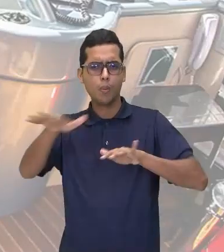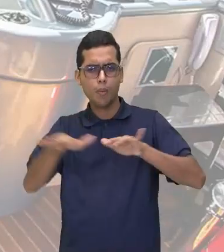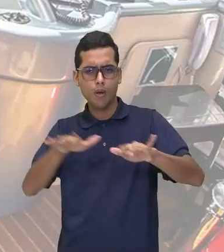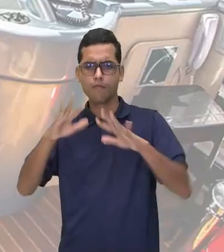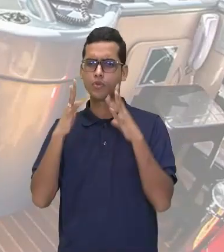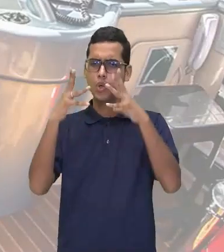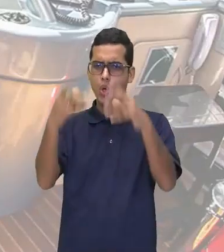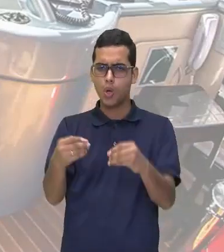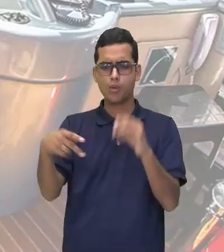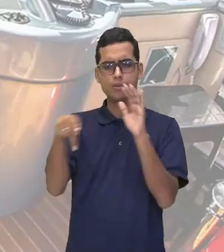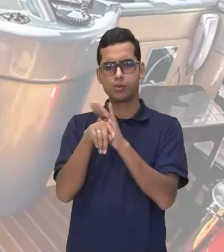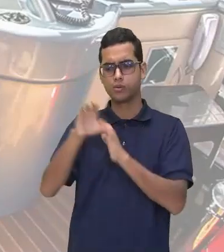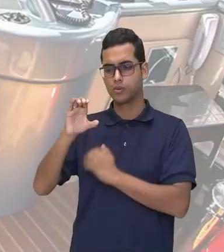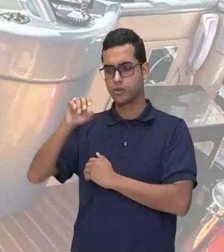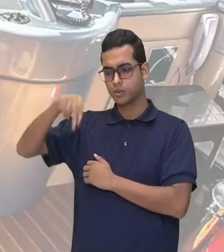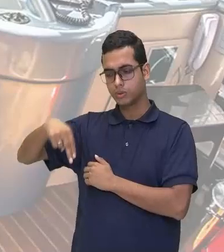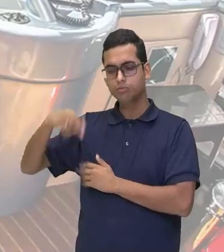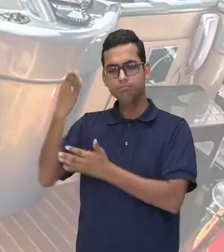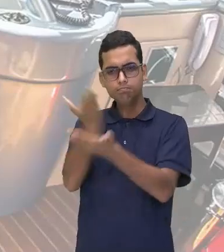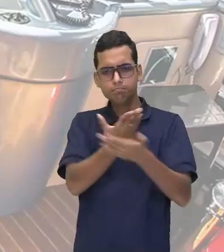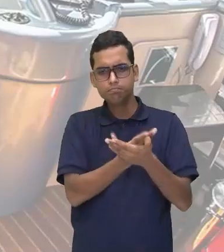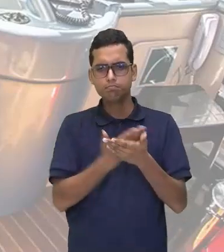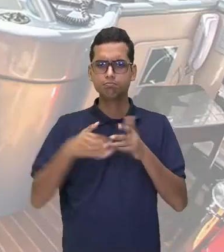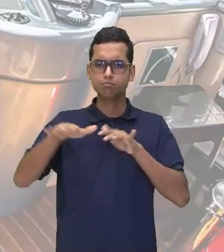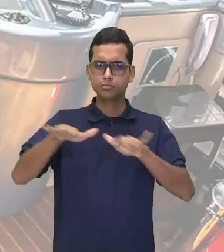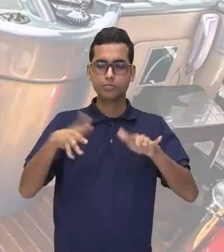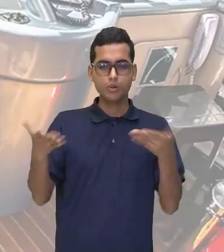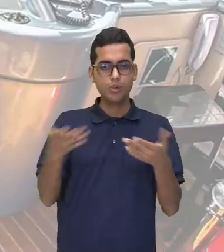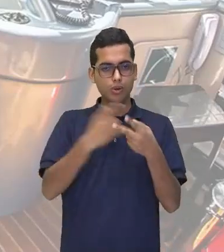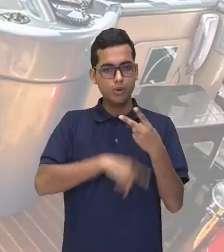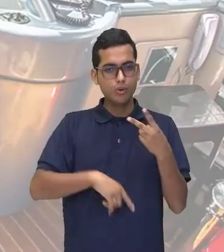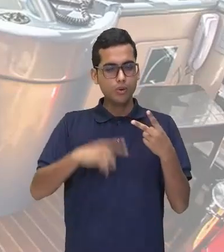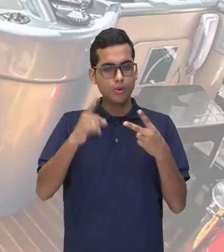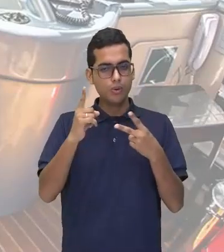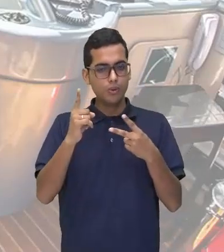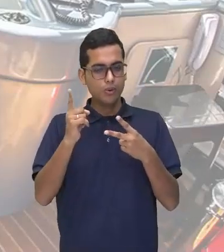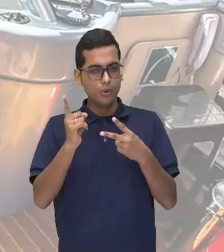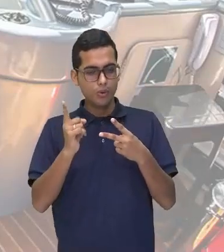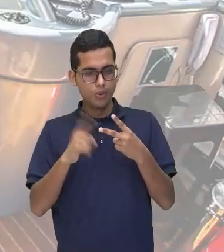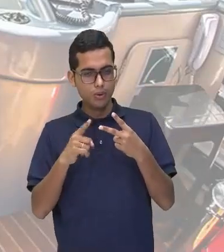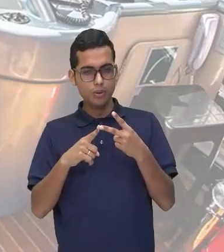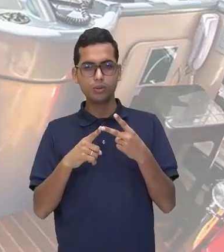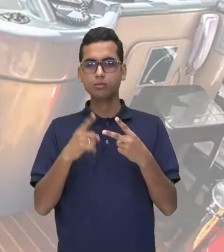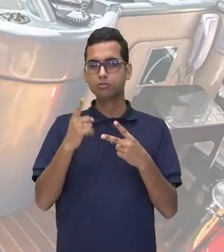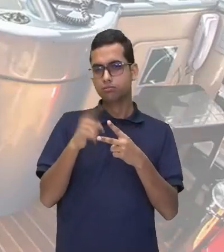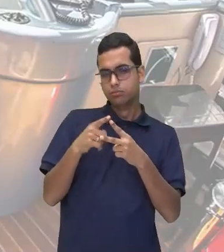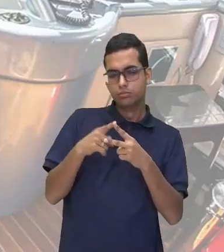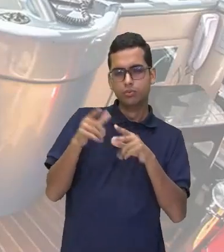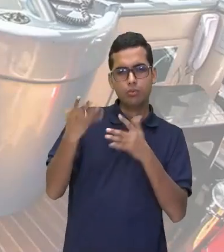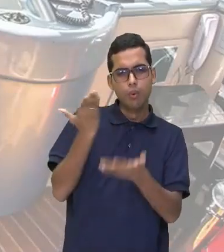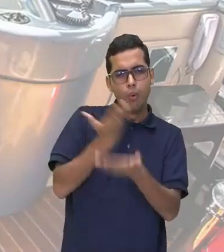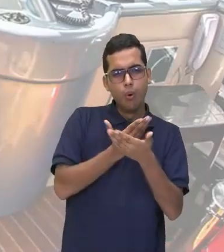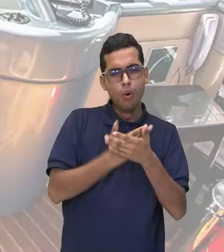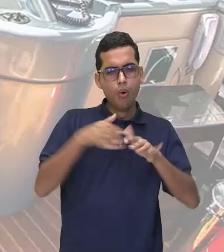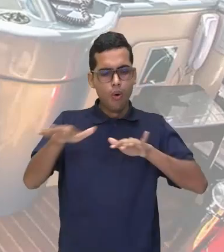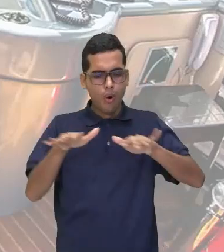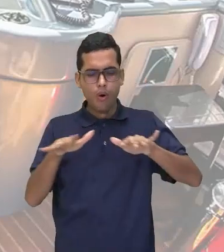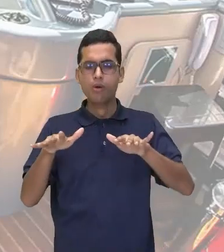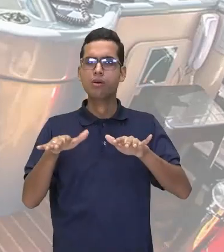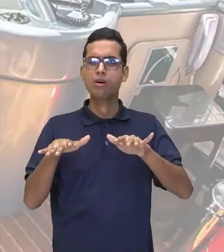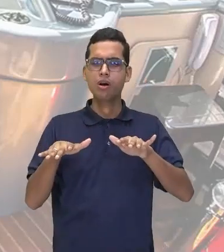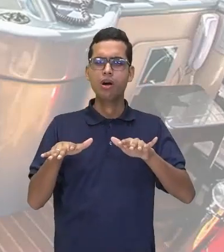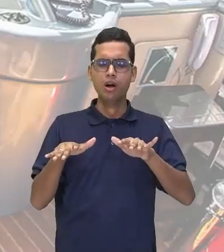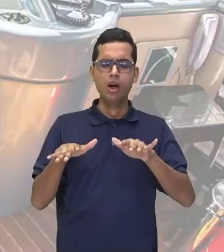movimentos. Só que nesse momento a gente vai ver que na cinemática eu vou estudar esses corpos em movimento, juntamente